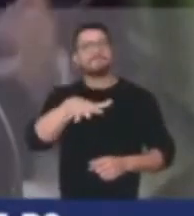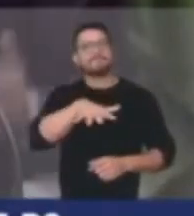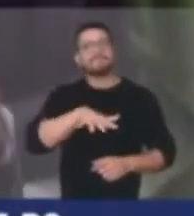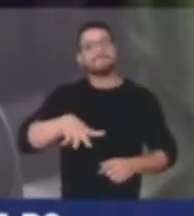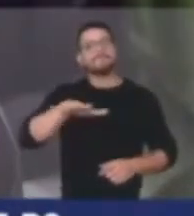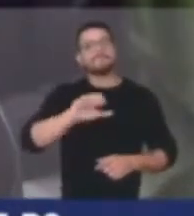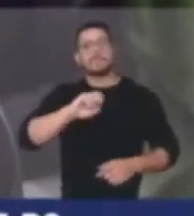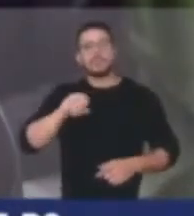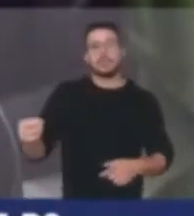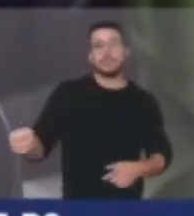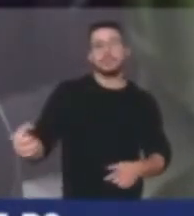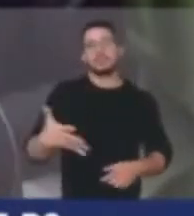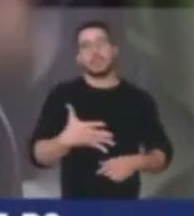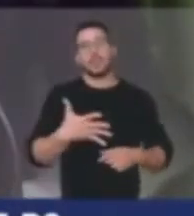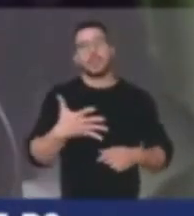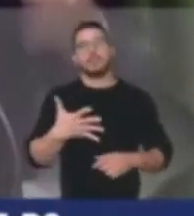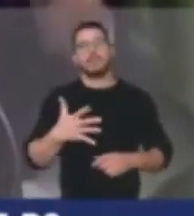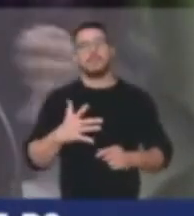aventura.